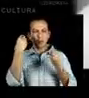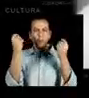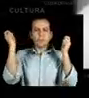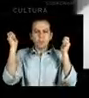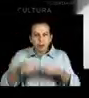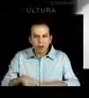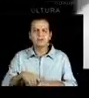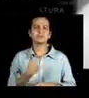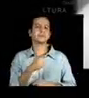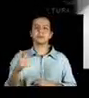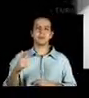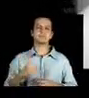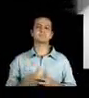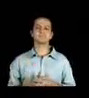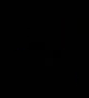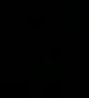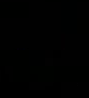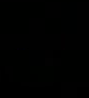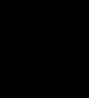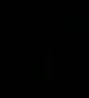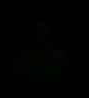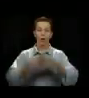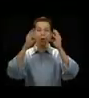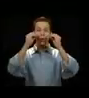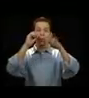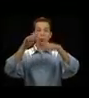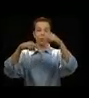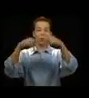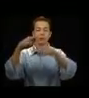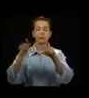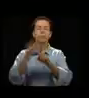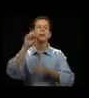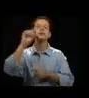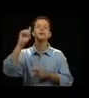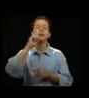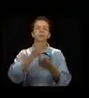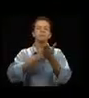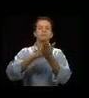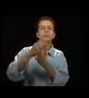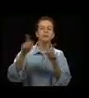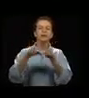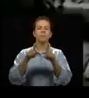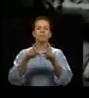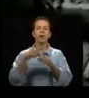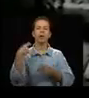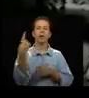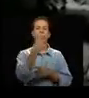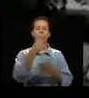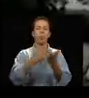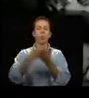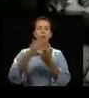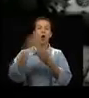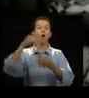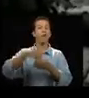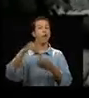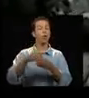que eu não tinha sido capaz de fazer. Noite após noite, 1 hora por dia, aula, que é o voto. Quem